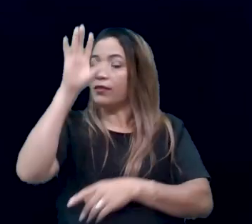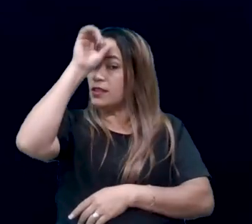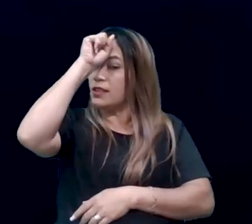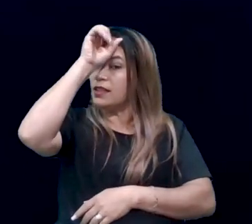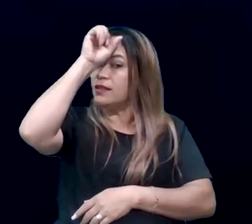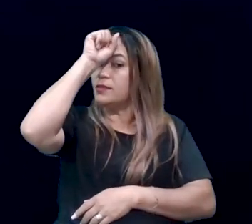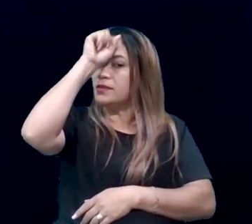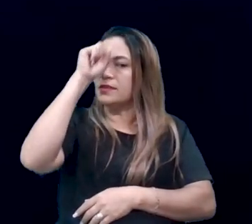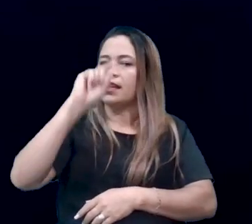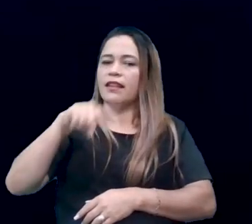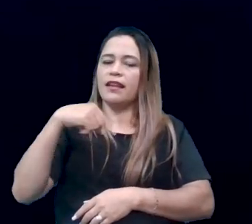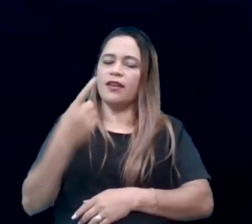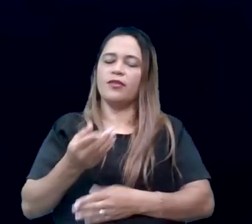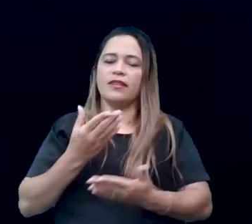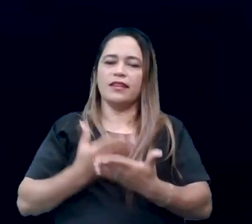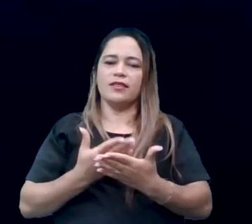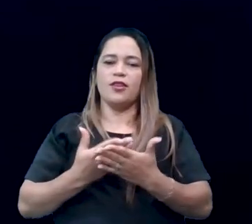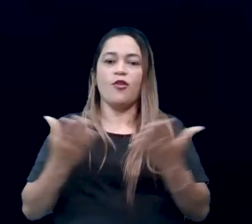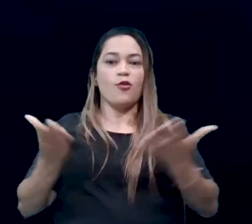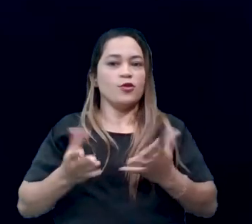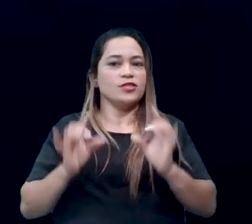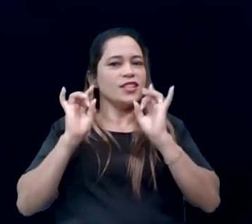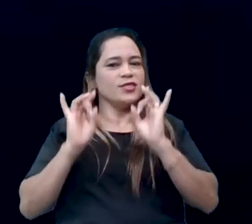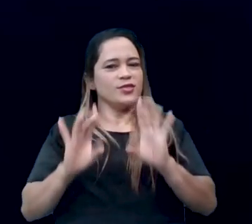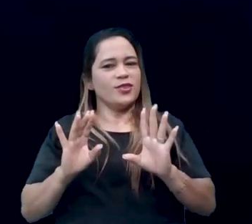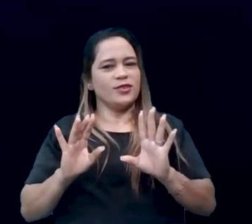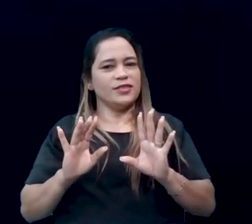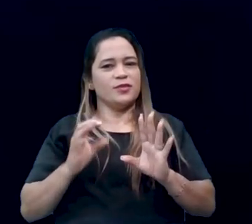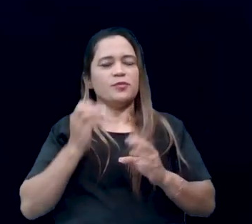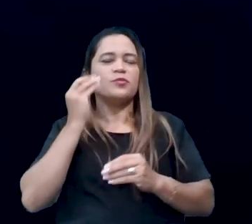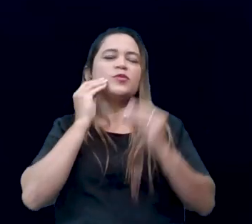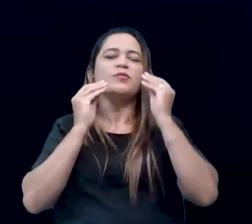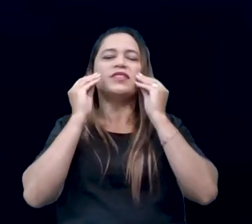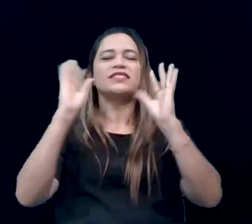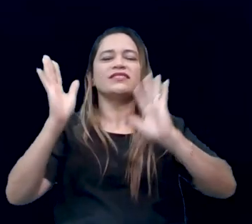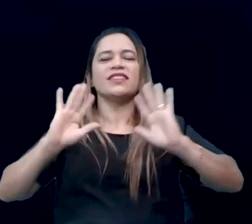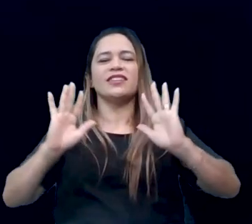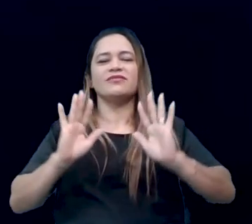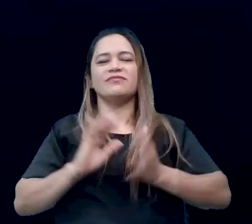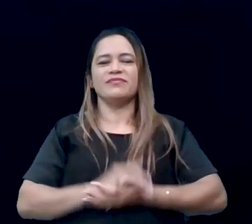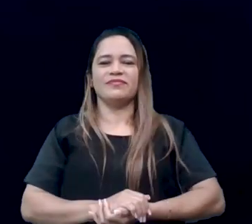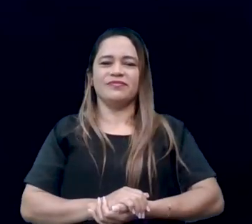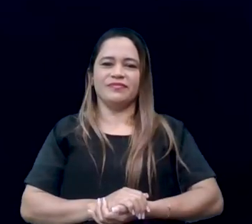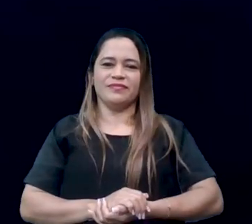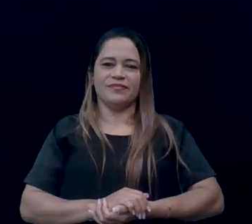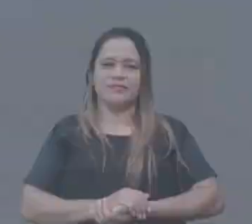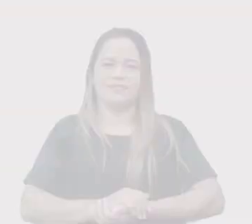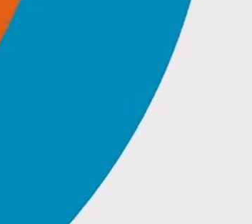aprendido e até a próxima. Por hoje é só. Beijão para vocês. Até mais.